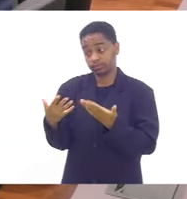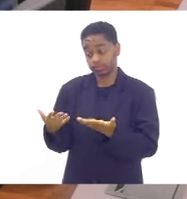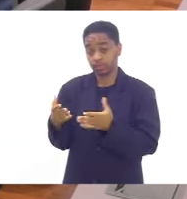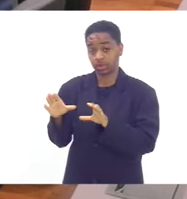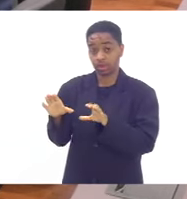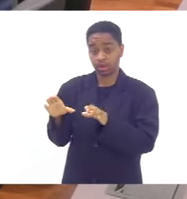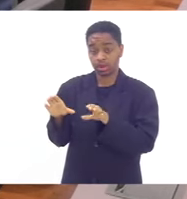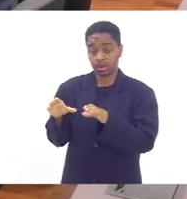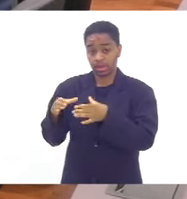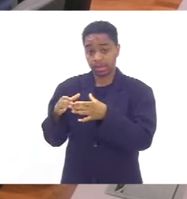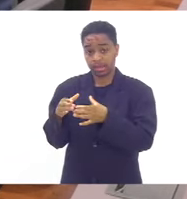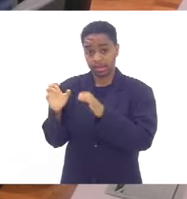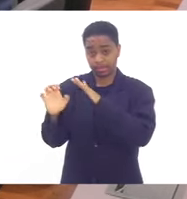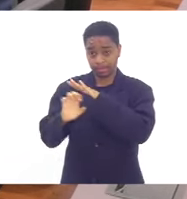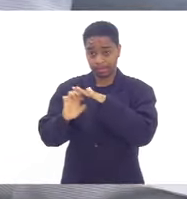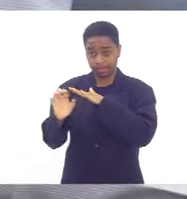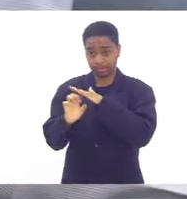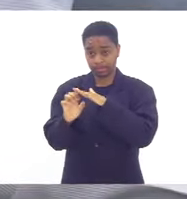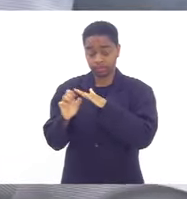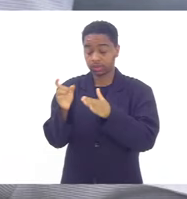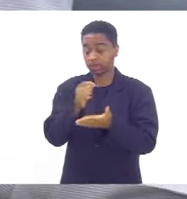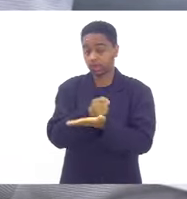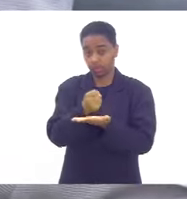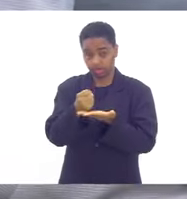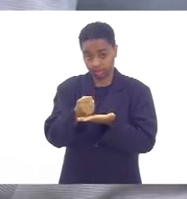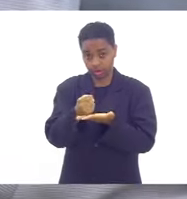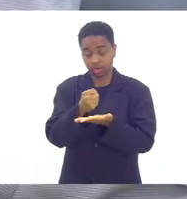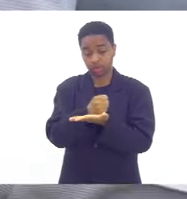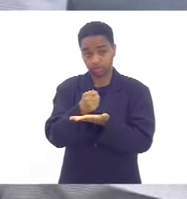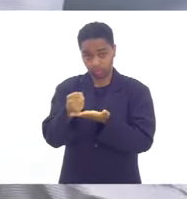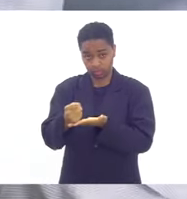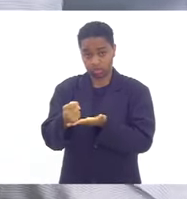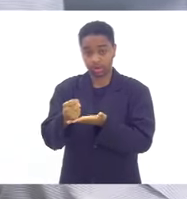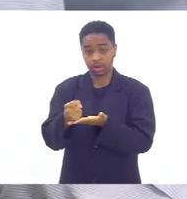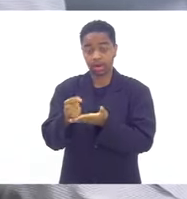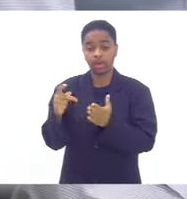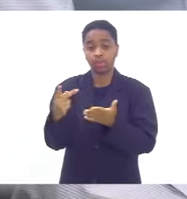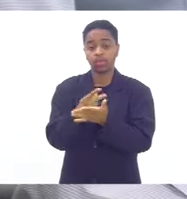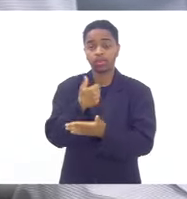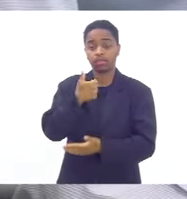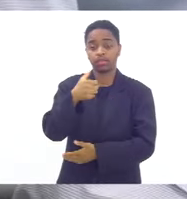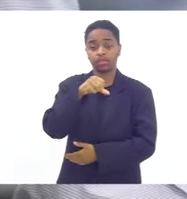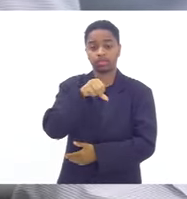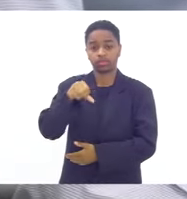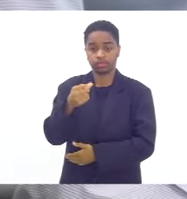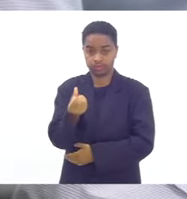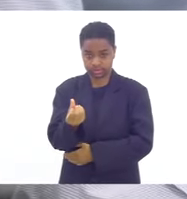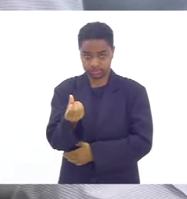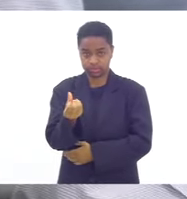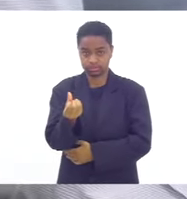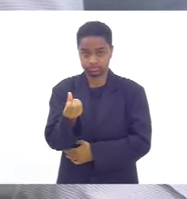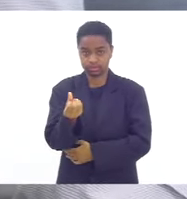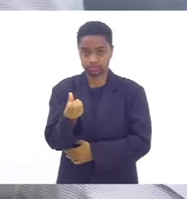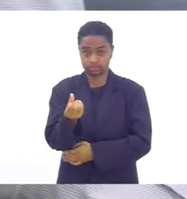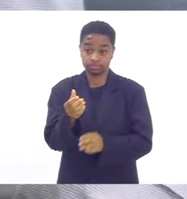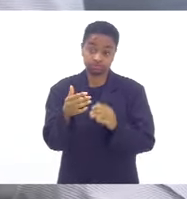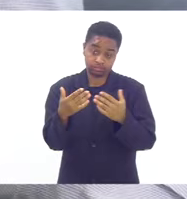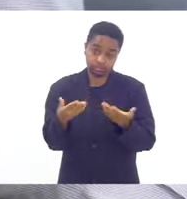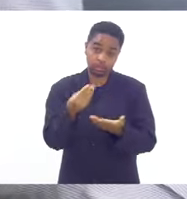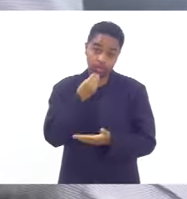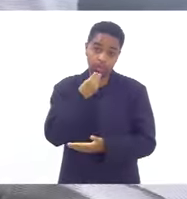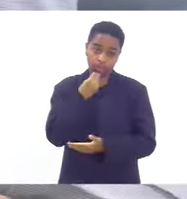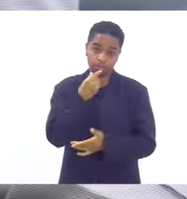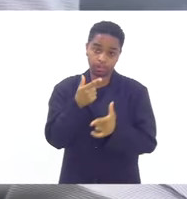concorrência. A concessão. A concessão ela foi concedida em 1996. Obviamente, esse problema